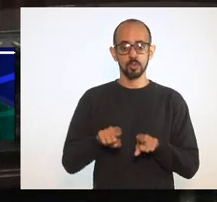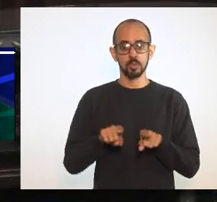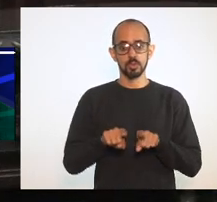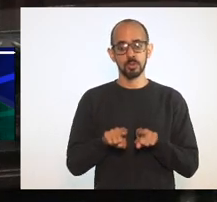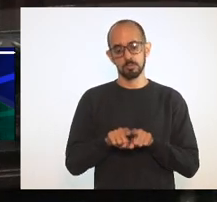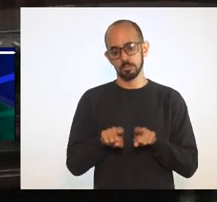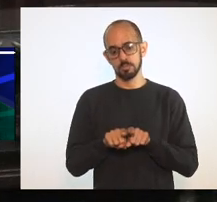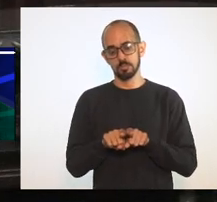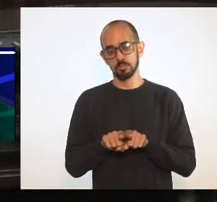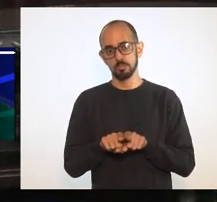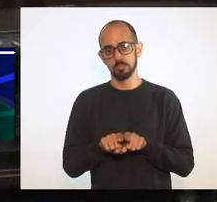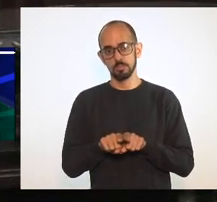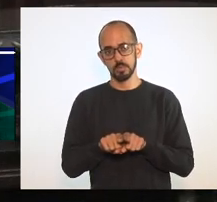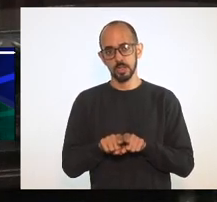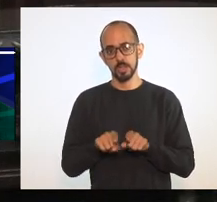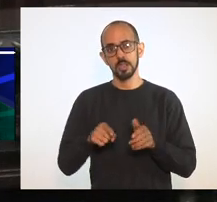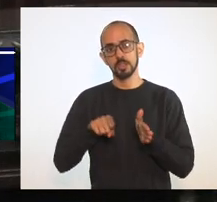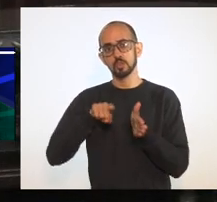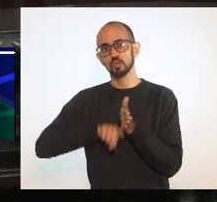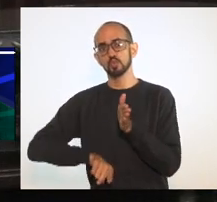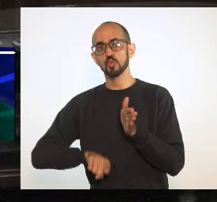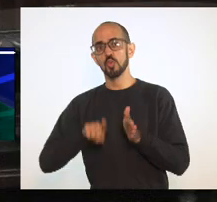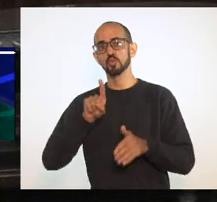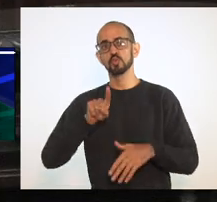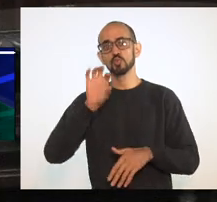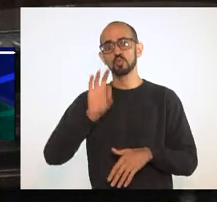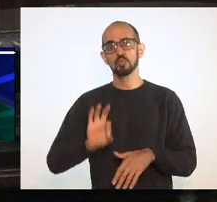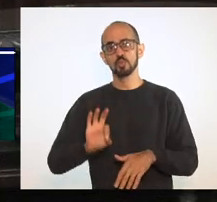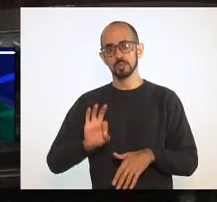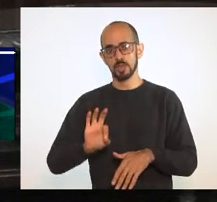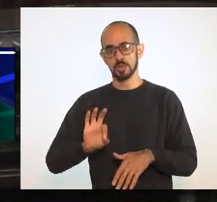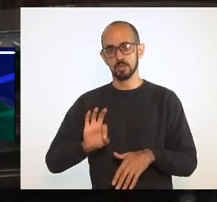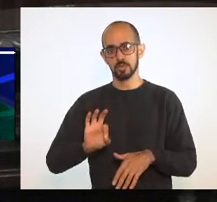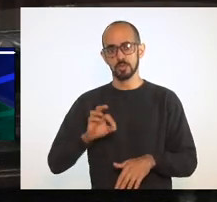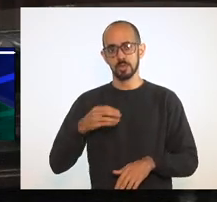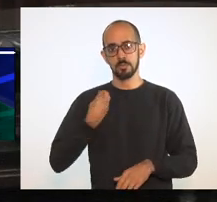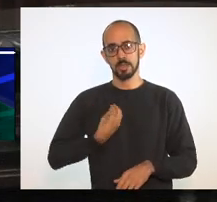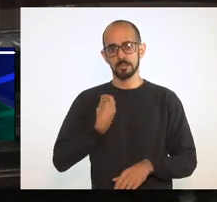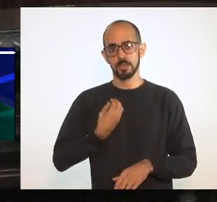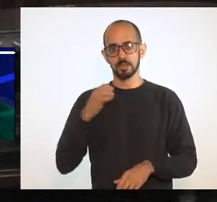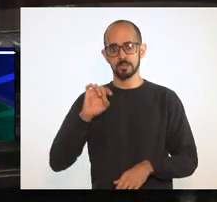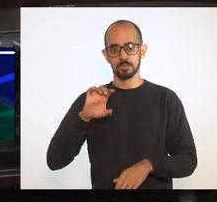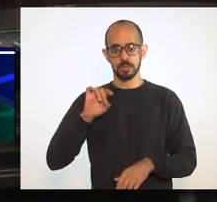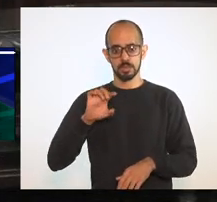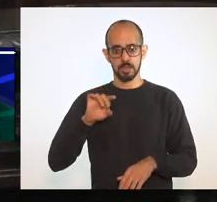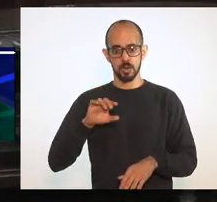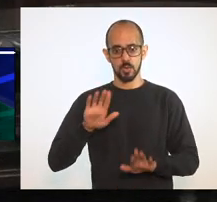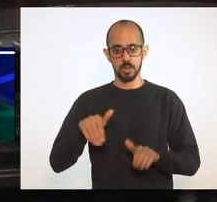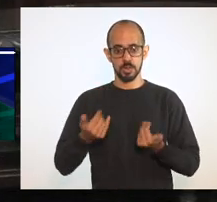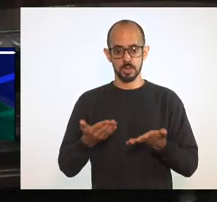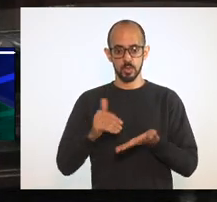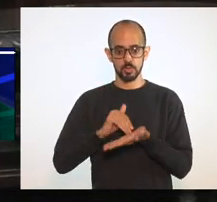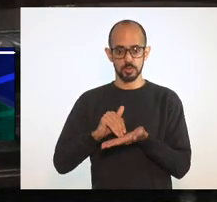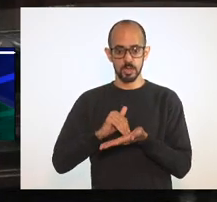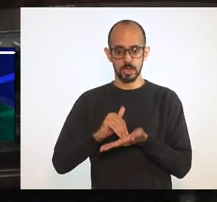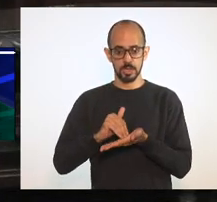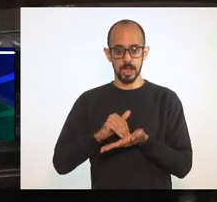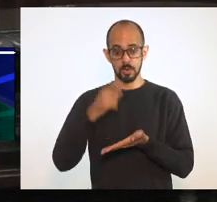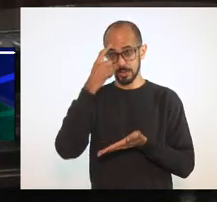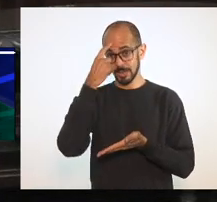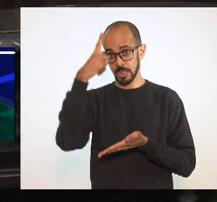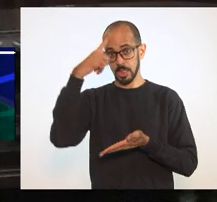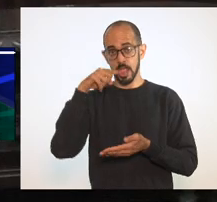abatem esse 1% na participação especial. Então, eu disse ao secretário Guilherme que eu iria propor uma